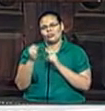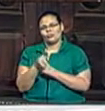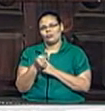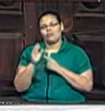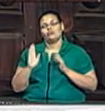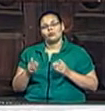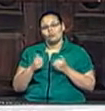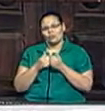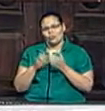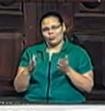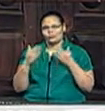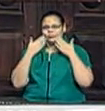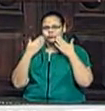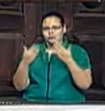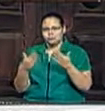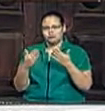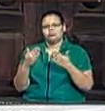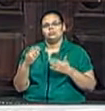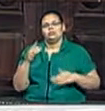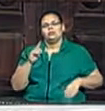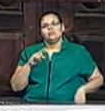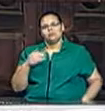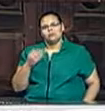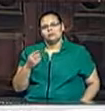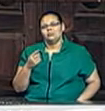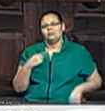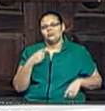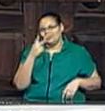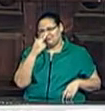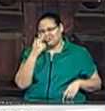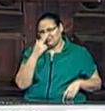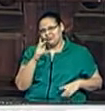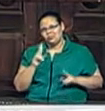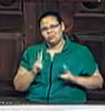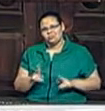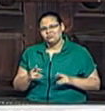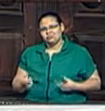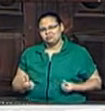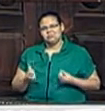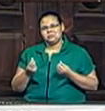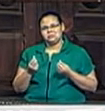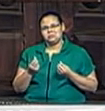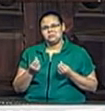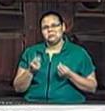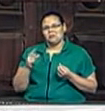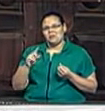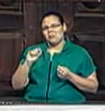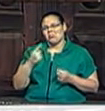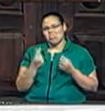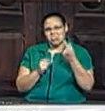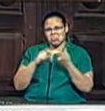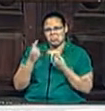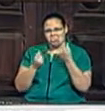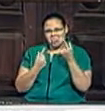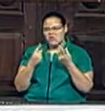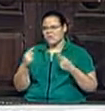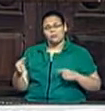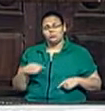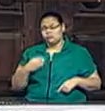já começa a demonstrar estados de decomposição nesse momento, se os objetivos não